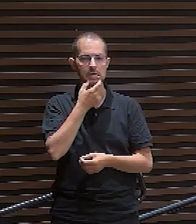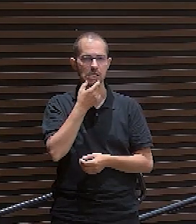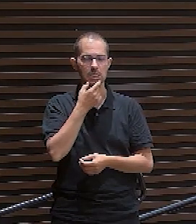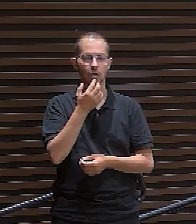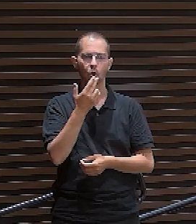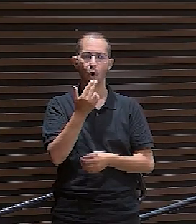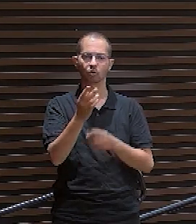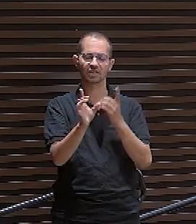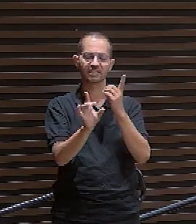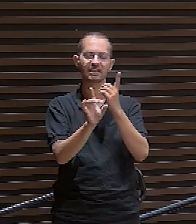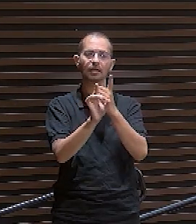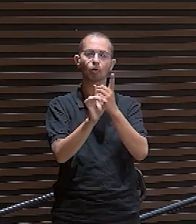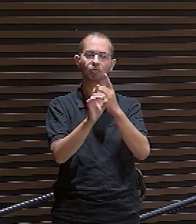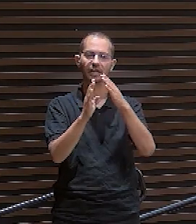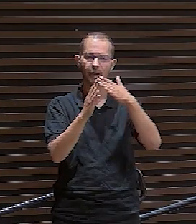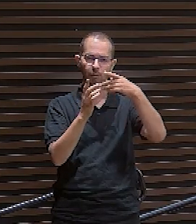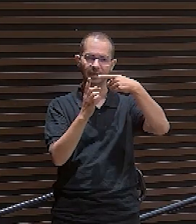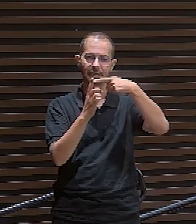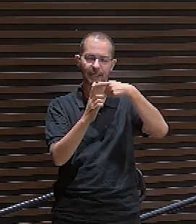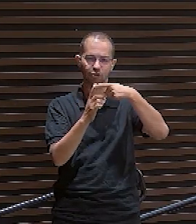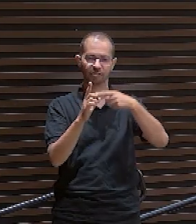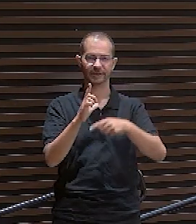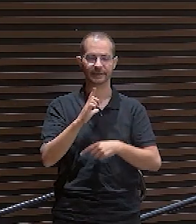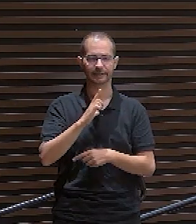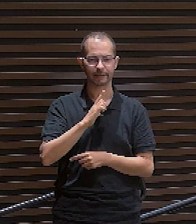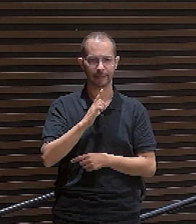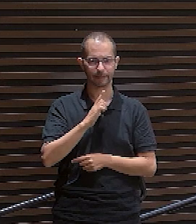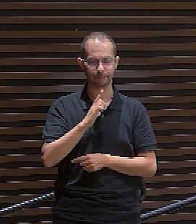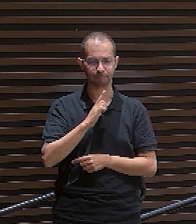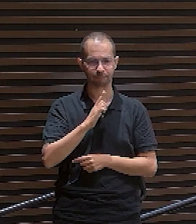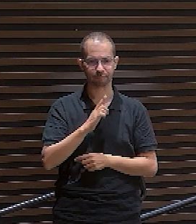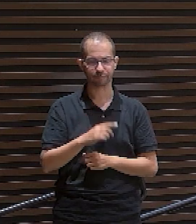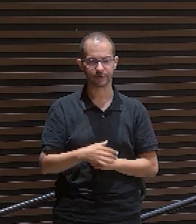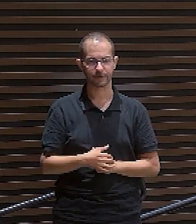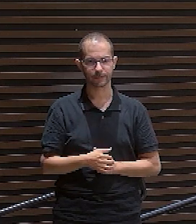uma igreja que tenha